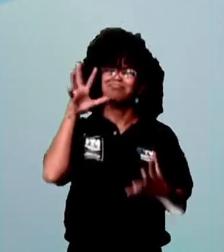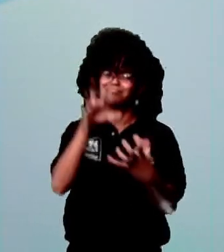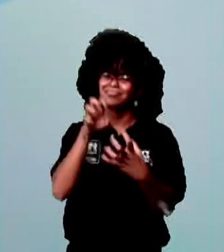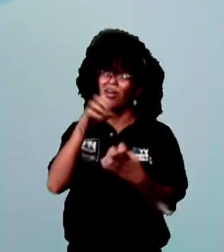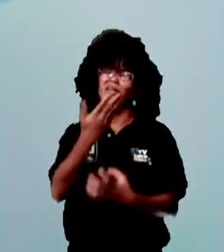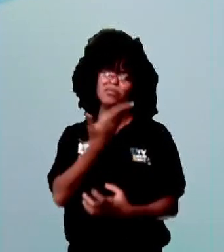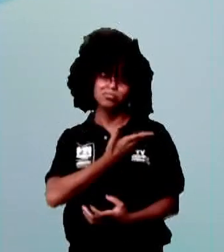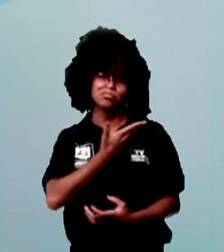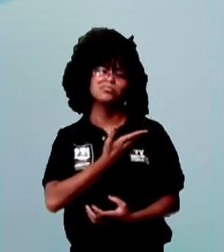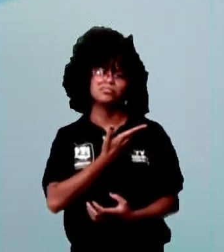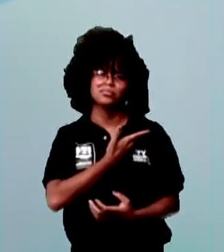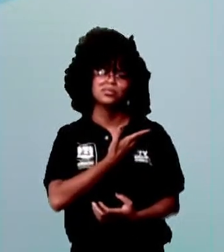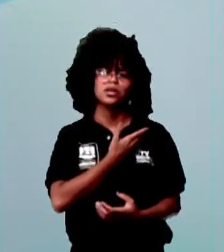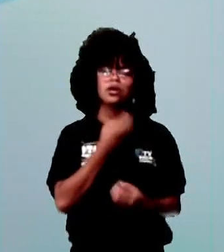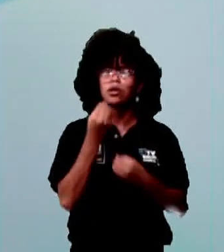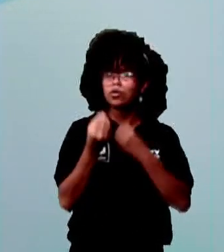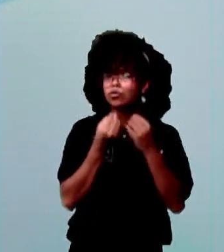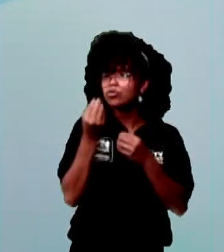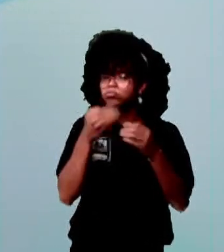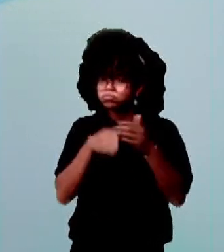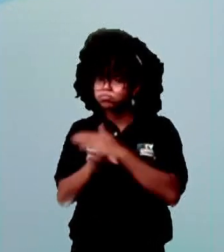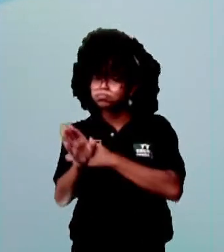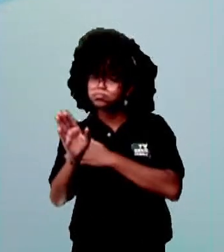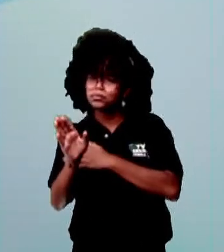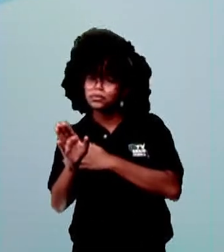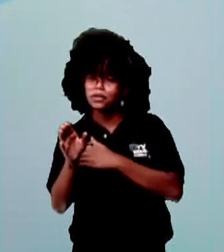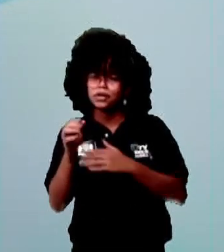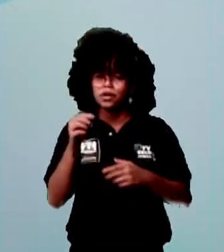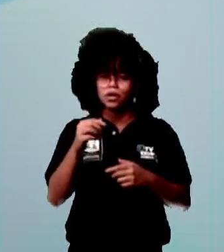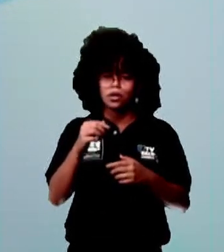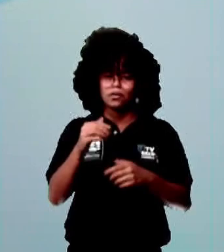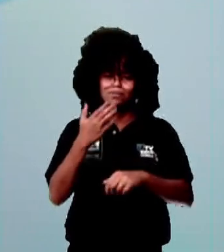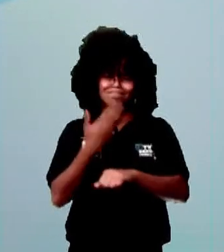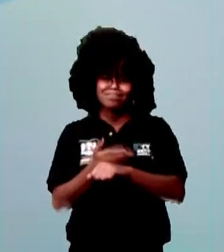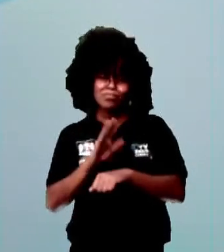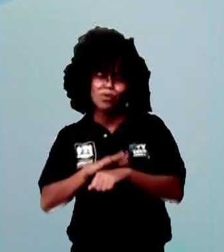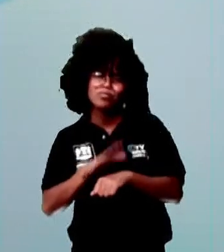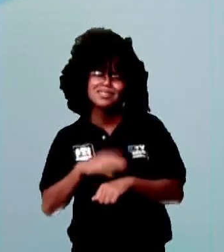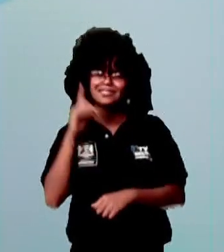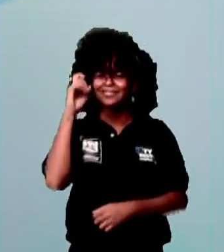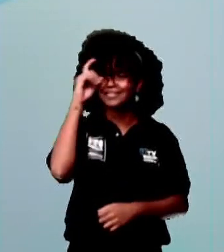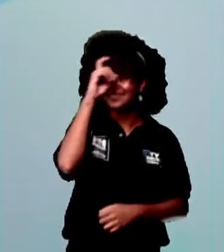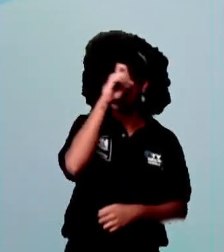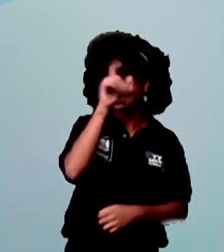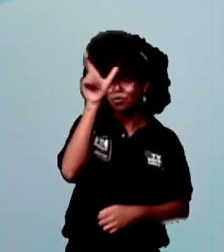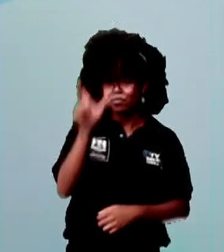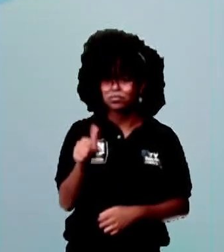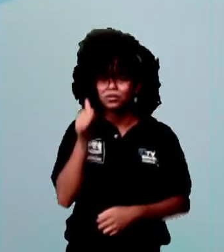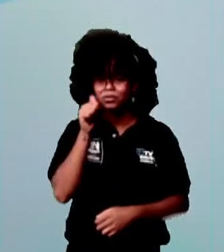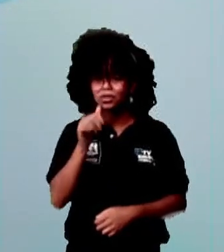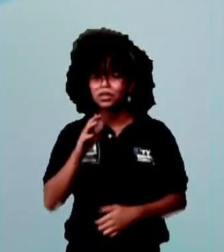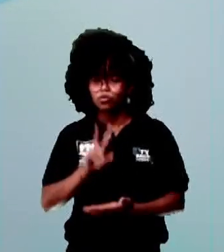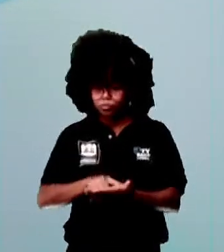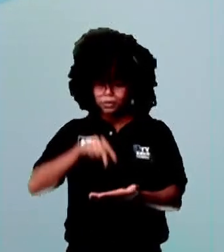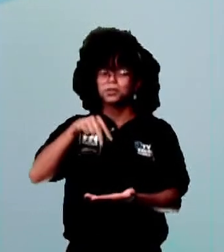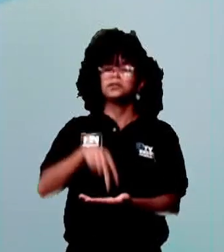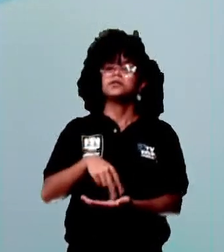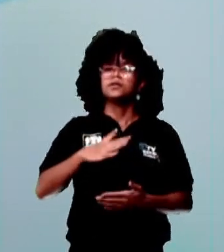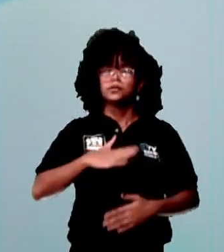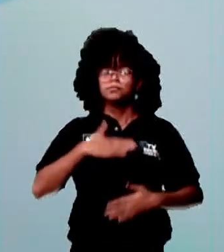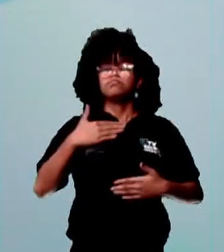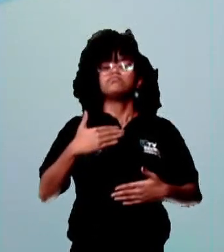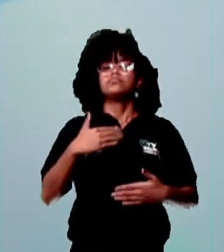colega e como sair de uma situação difícil dessa em relação à Mônica, por cima, né? Sem se